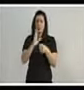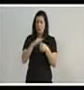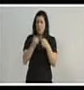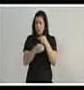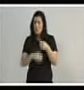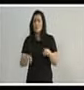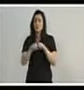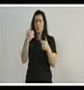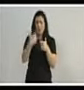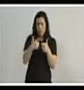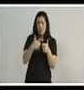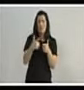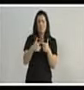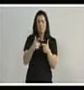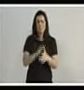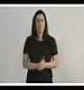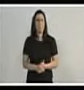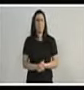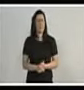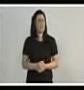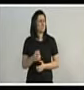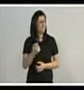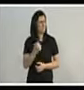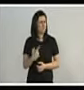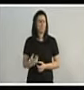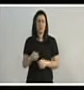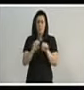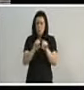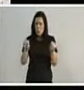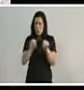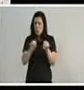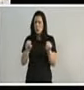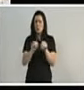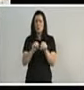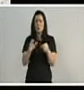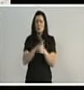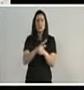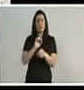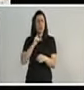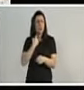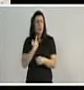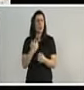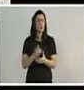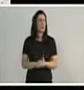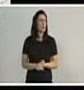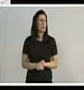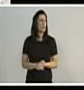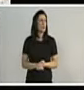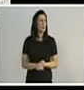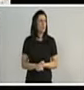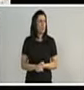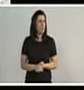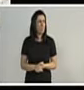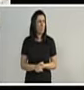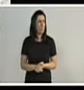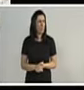página no loteamento dona edith situação muito caótica de tubulações estão todas entupidas é travessa que através do loteamento benedito pra